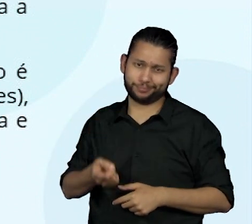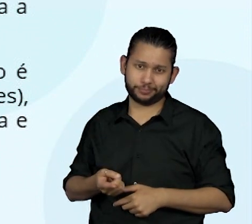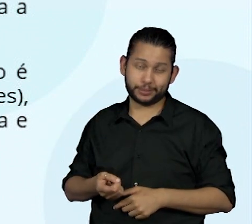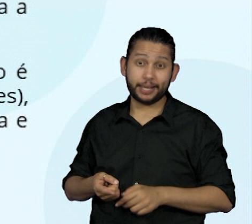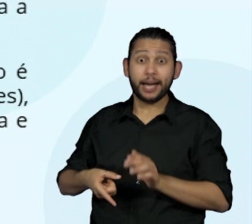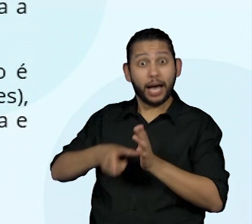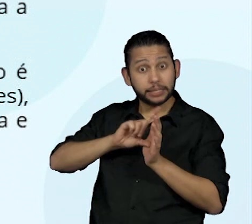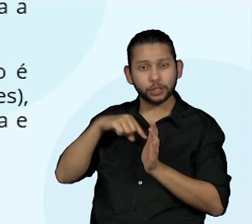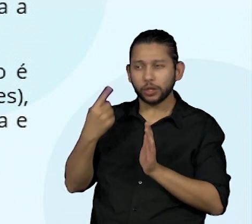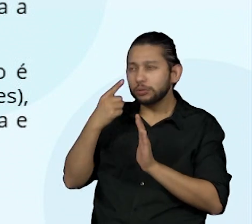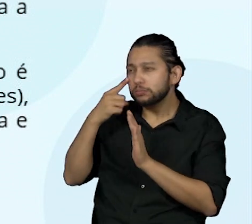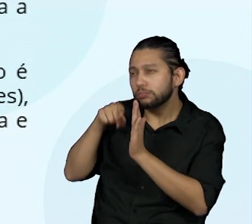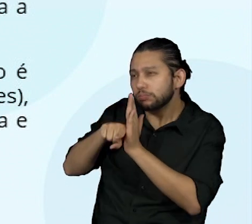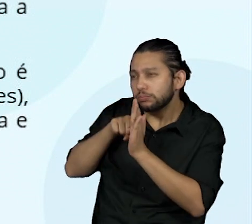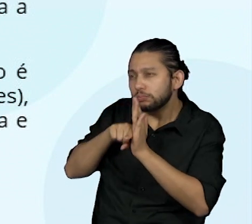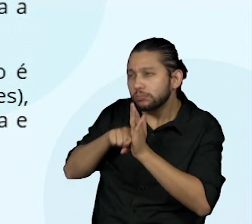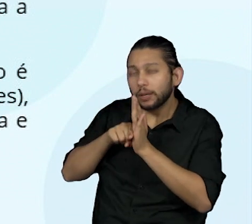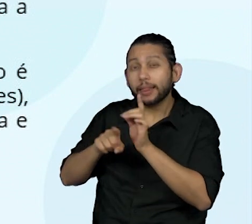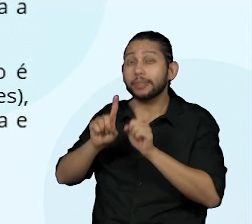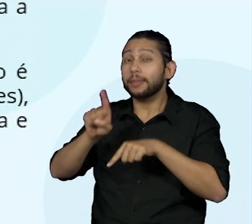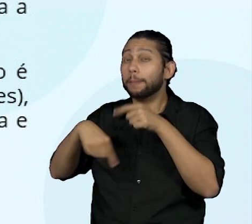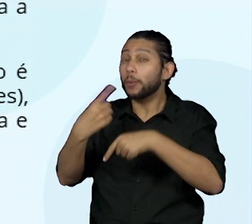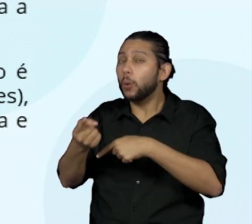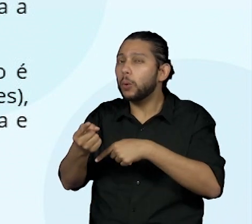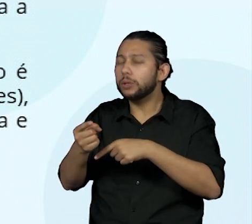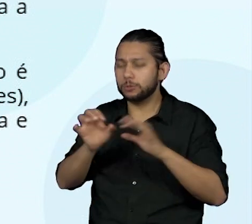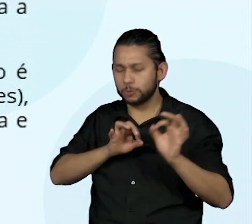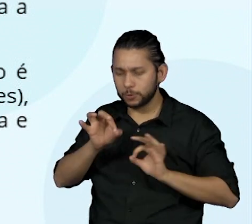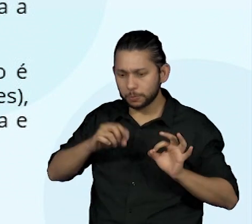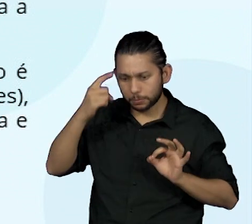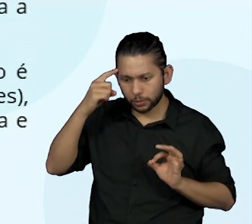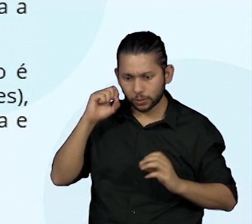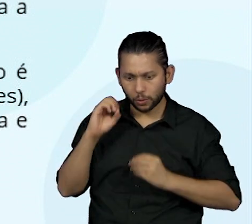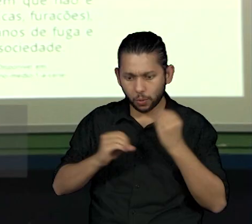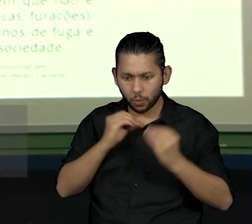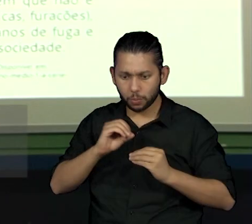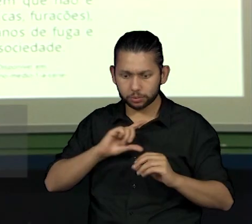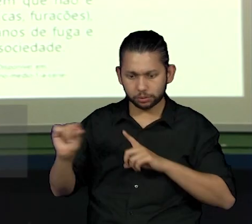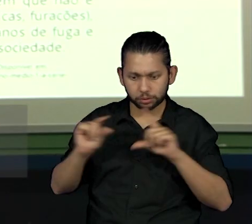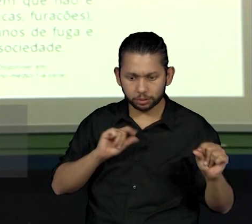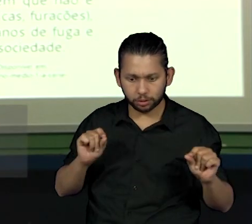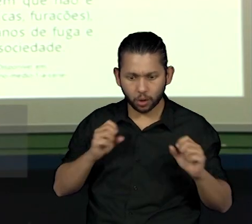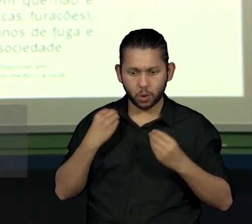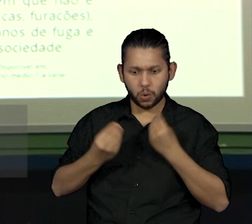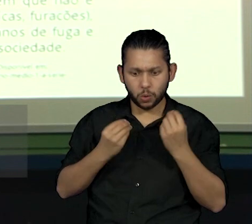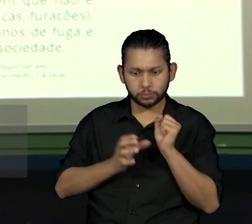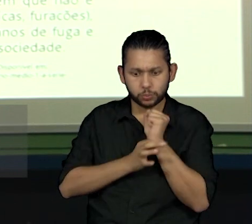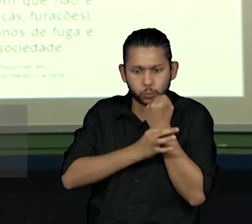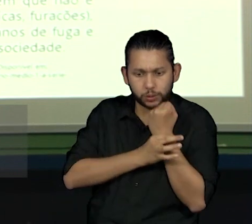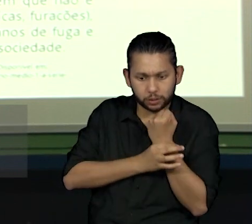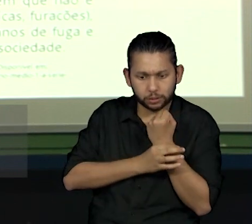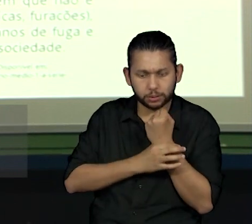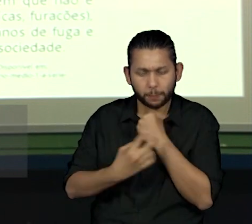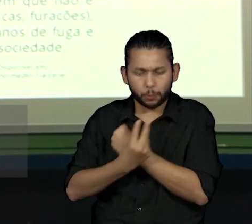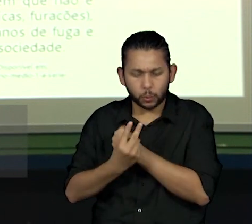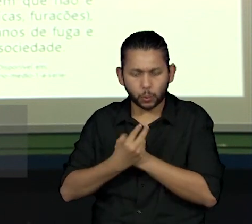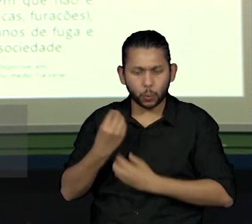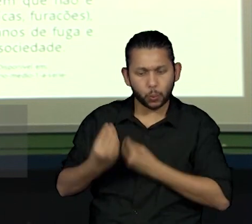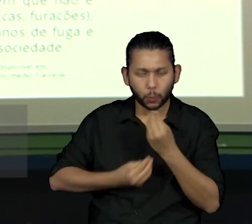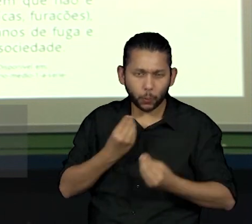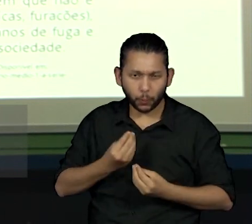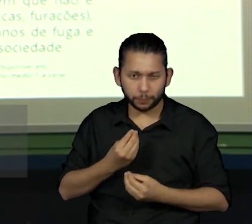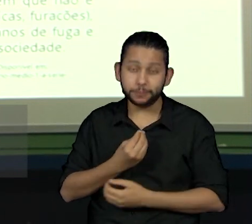de fuga e emergência, minimizando assim os impactos gerados na sociedade. Vamos lá. O que ele quer